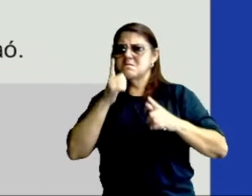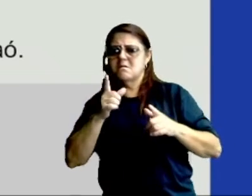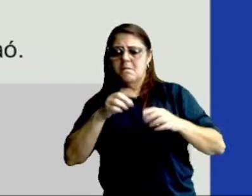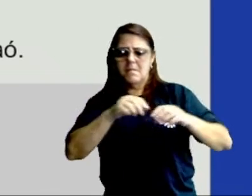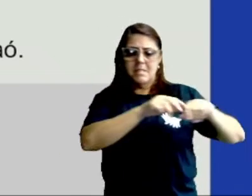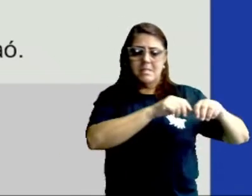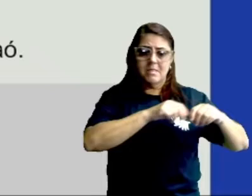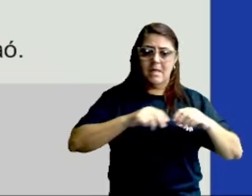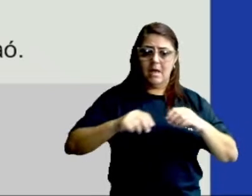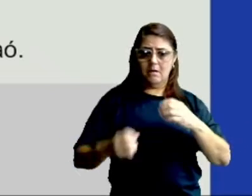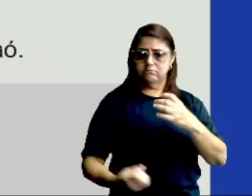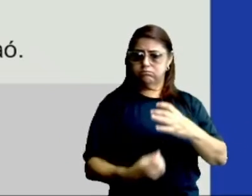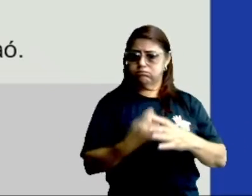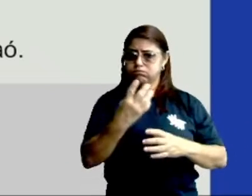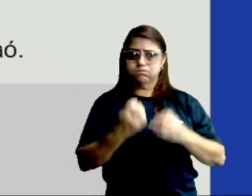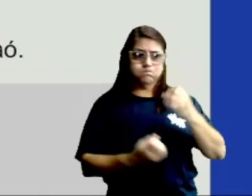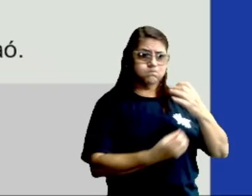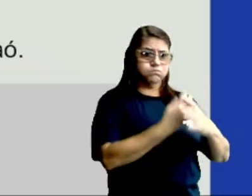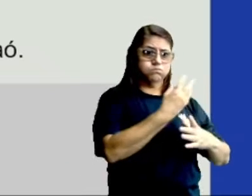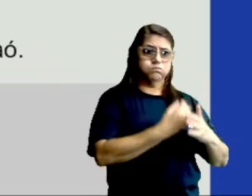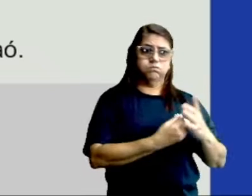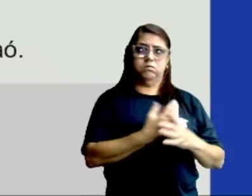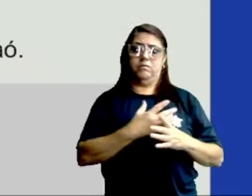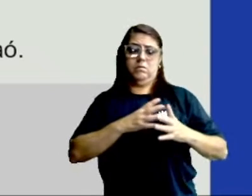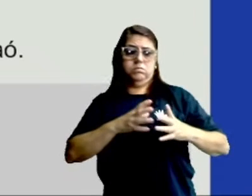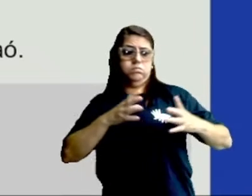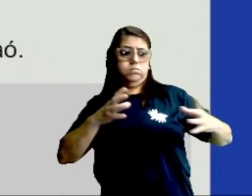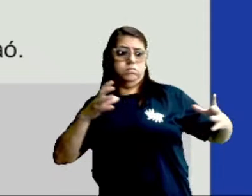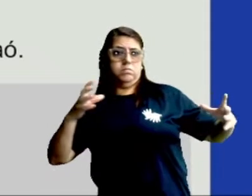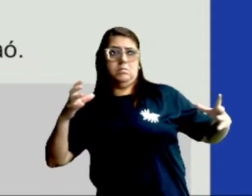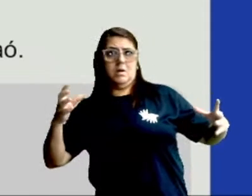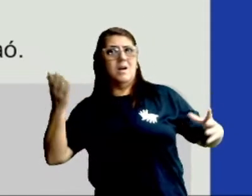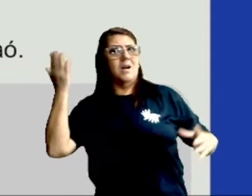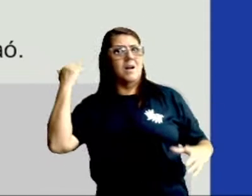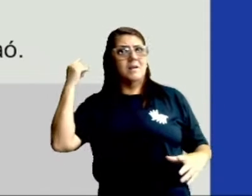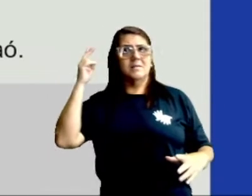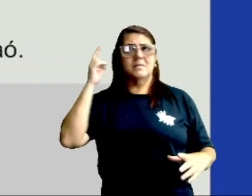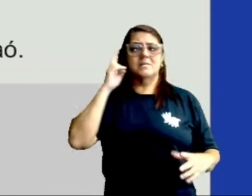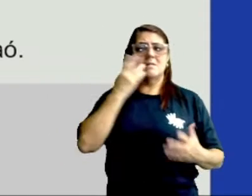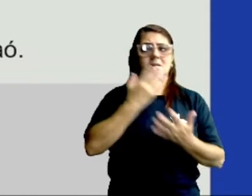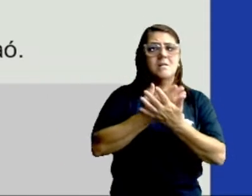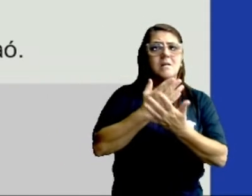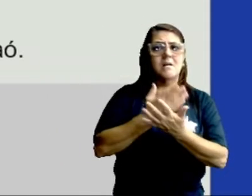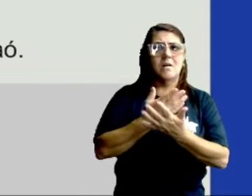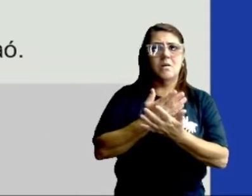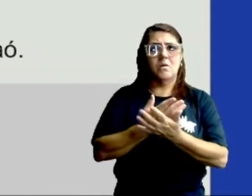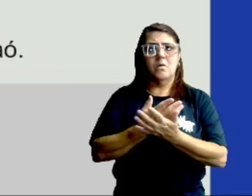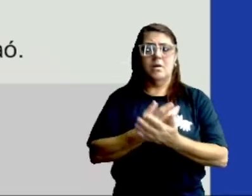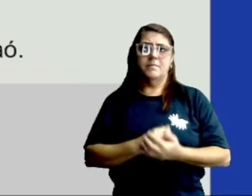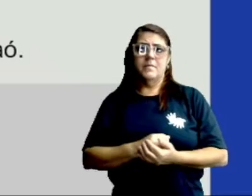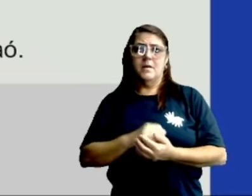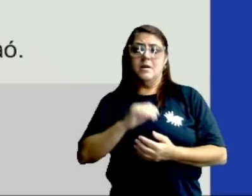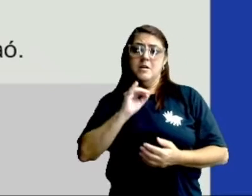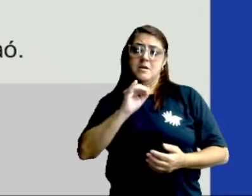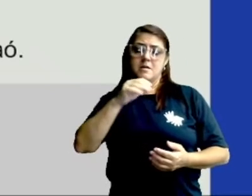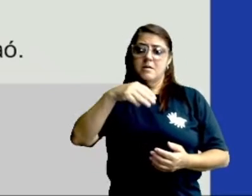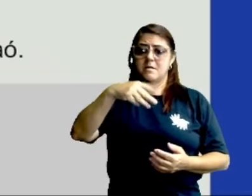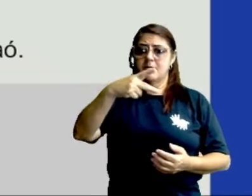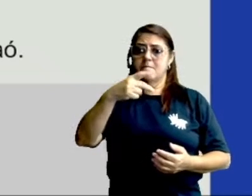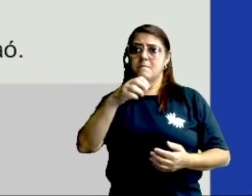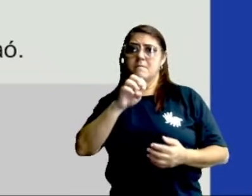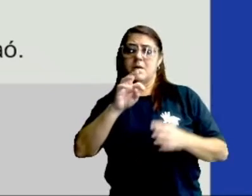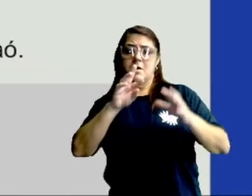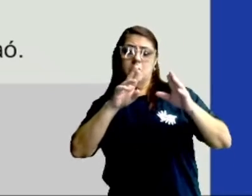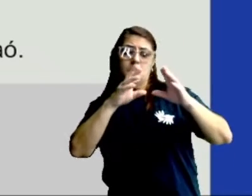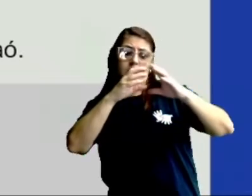terras ainda E aí ele vai formando cada vez mais o seu império que vocês lembram a outra aula que eu disse que o império é quando uma determinada região